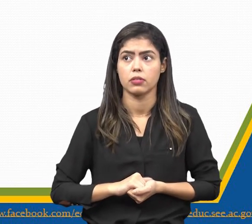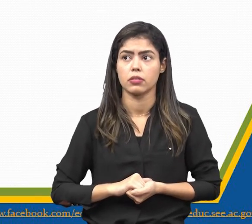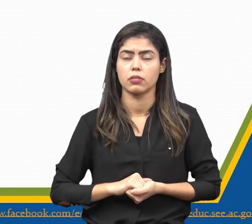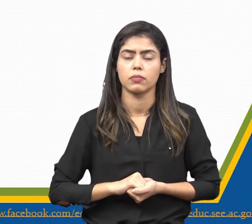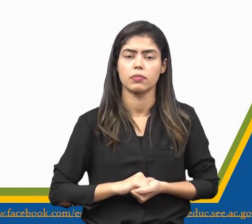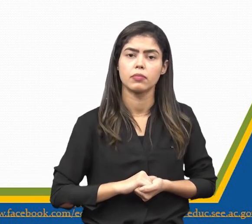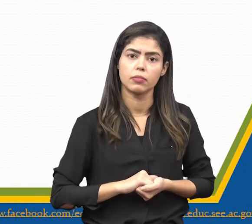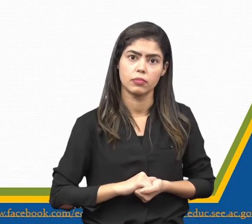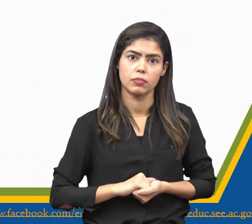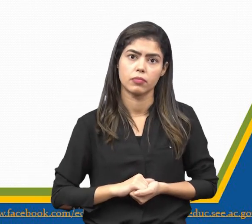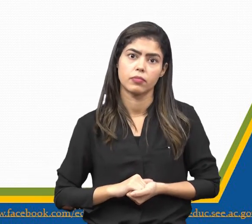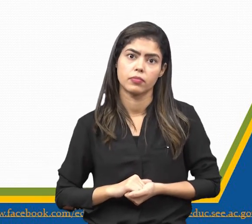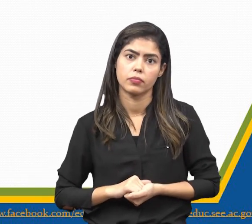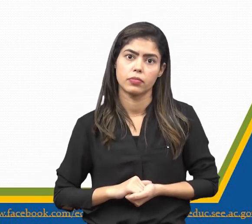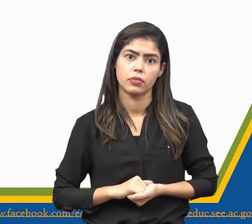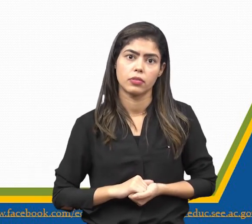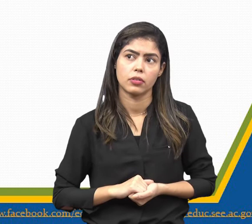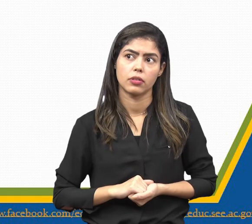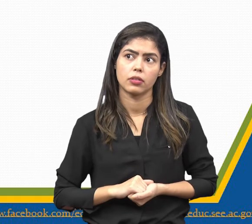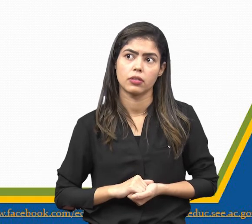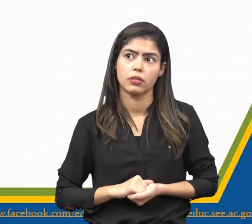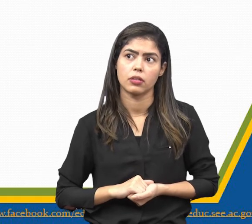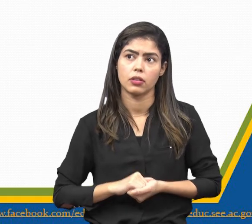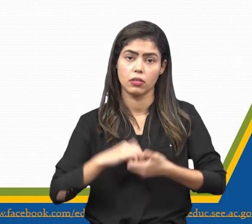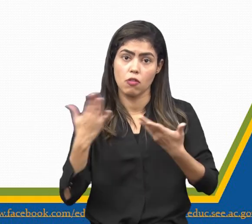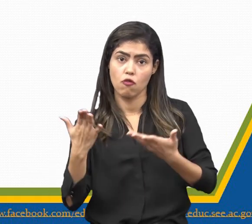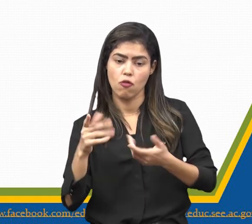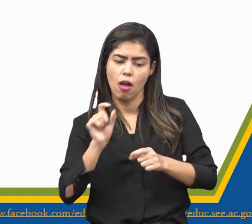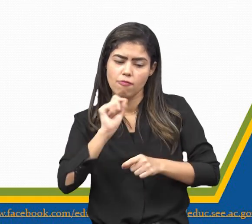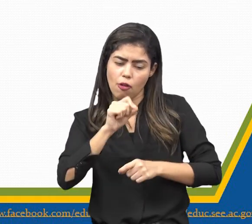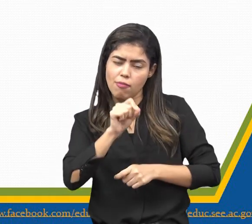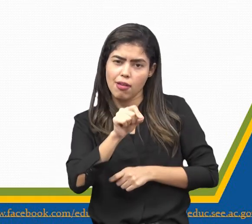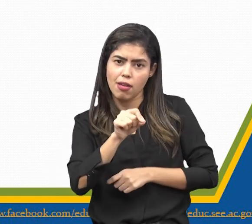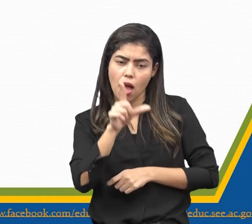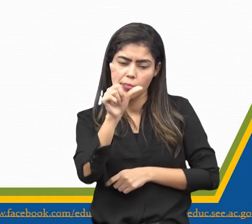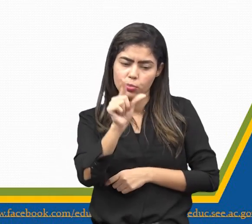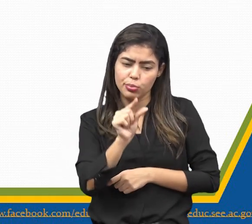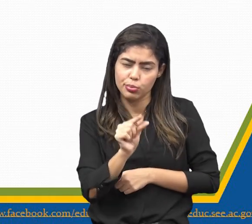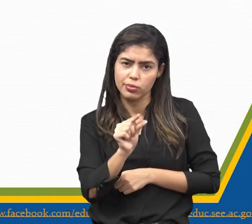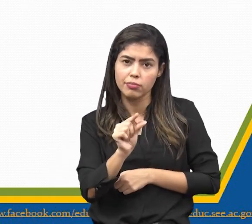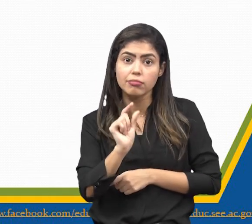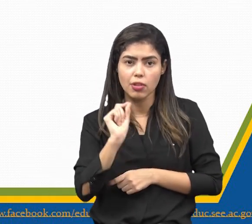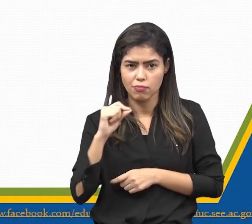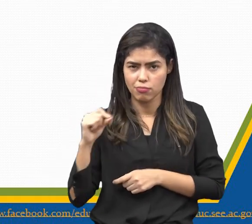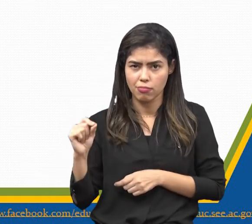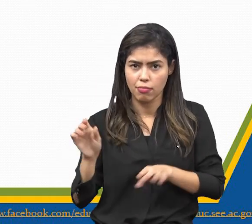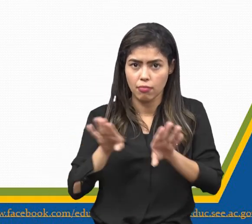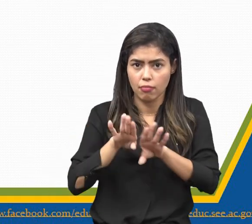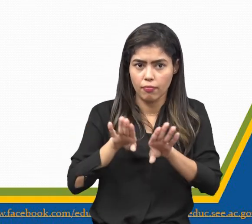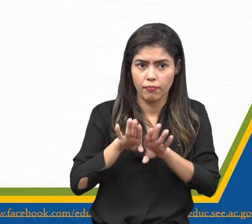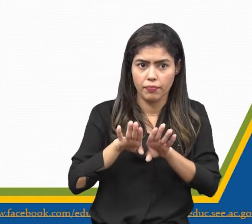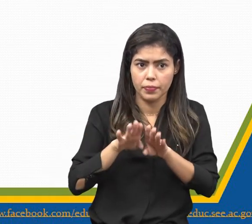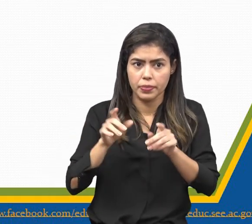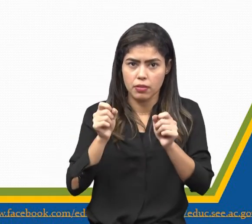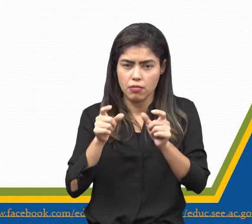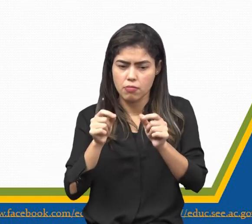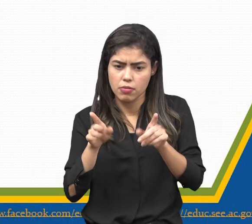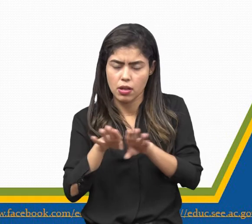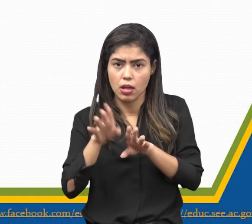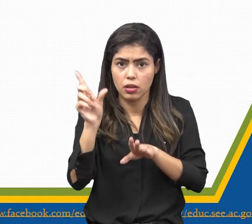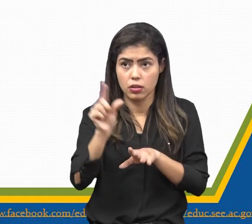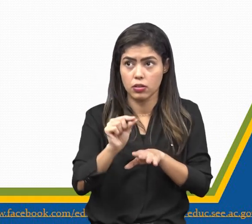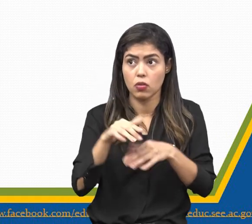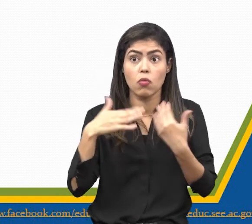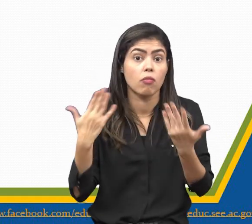in big groups. Formigas são pequenos insetos. Formiga é um inseto, então já sabe que eu vou usar